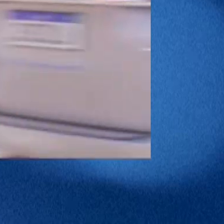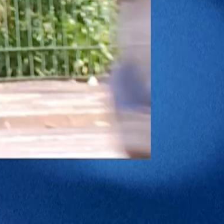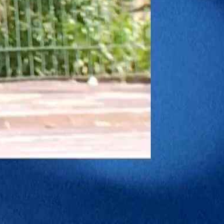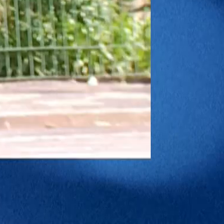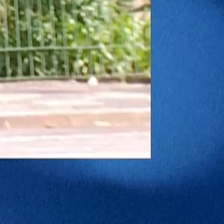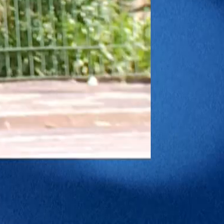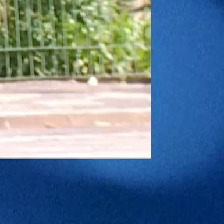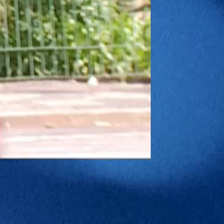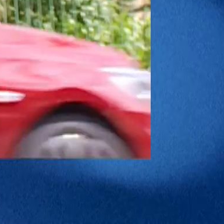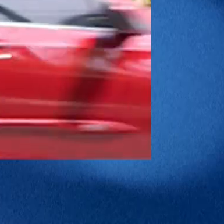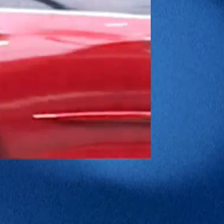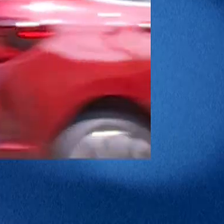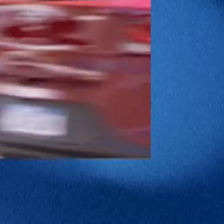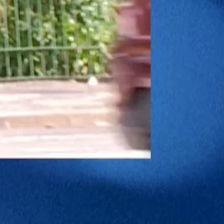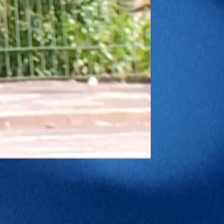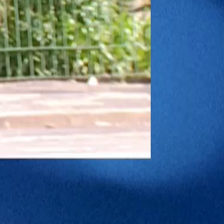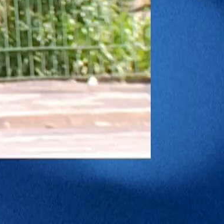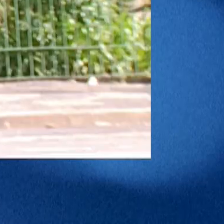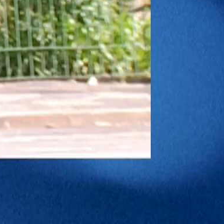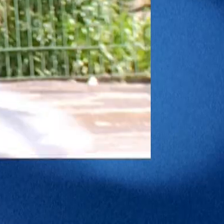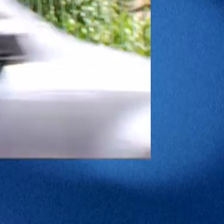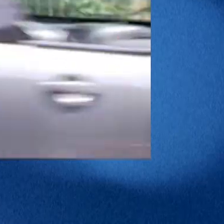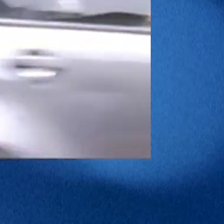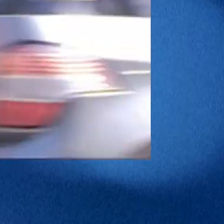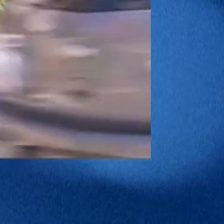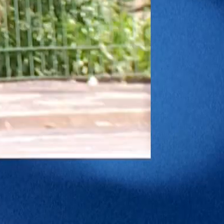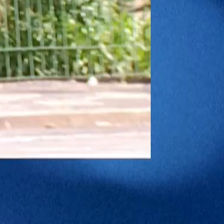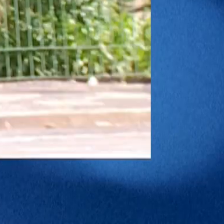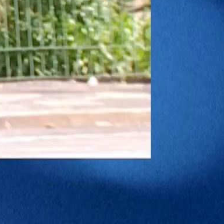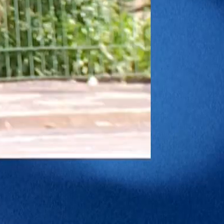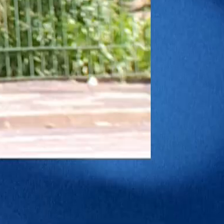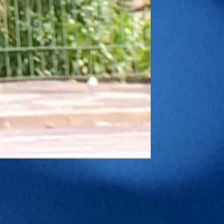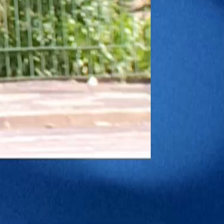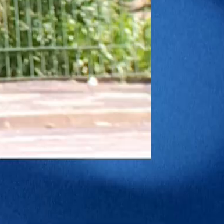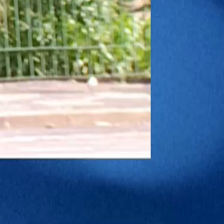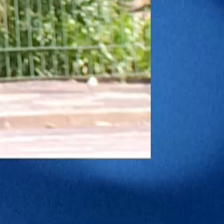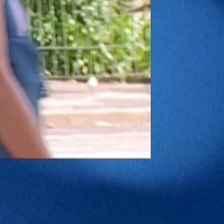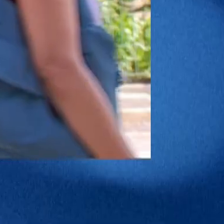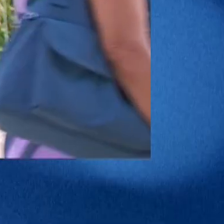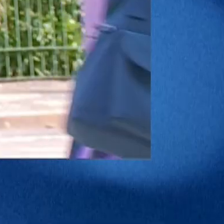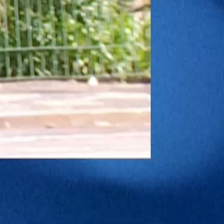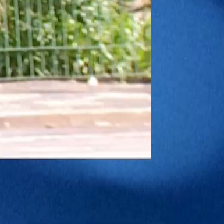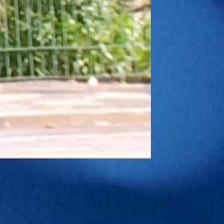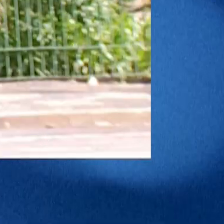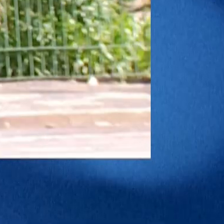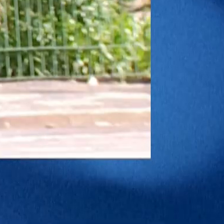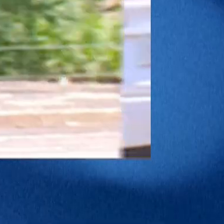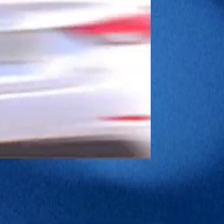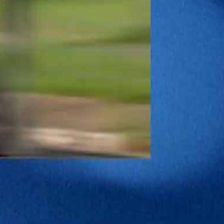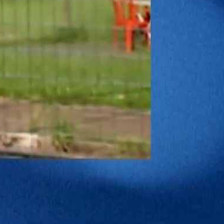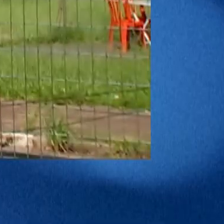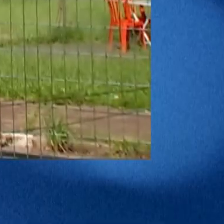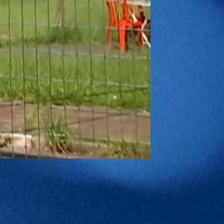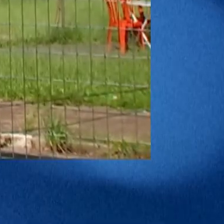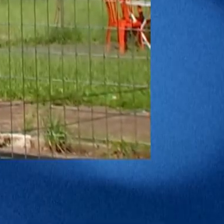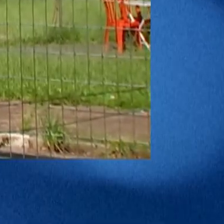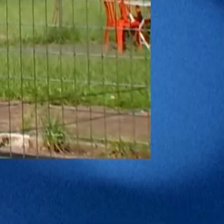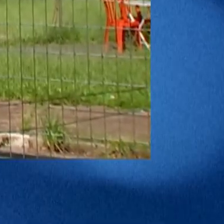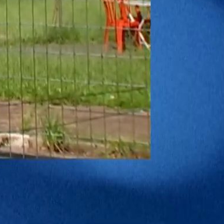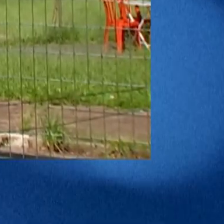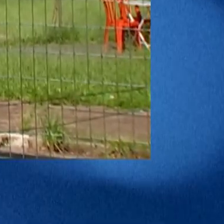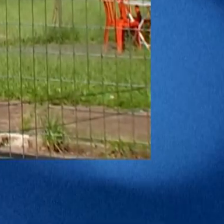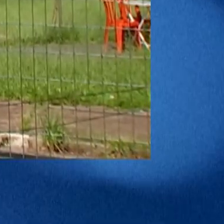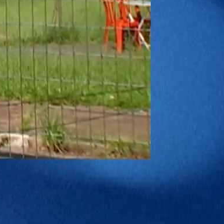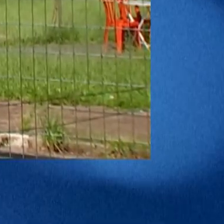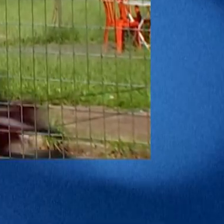Zona Azul, na extensão da Avenida Coronel Silva Teles, no Cambuí, começa a valer a partir de hoje. Nova regra